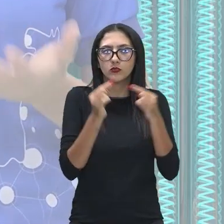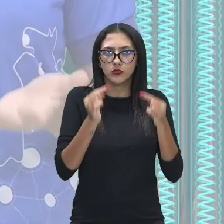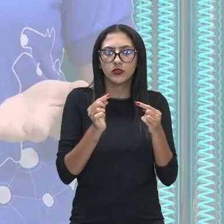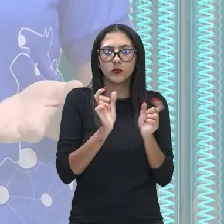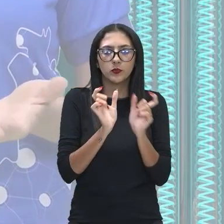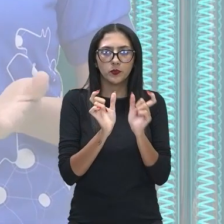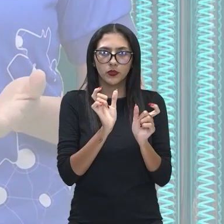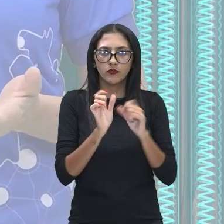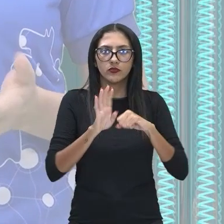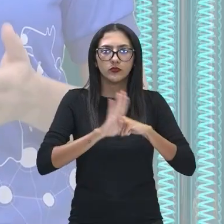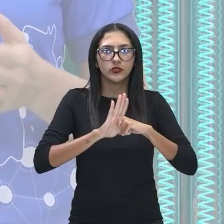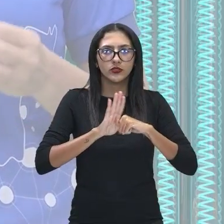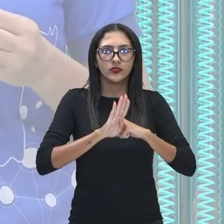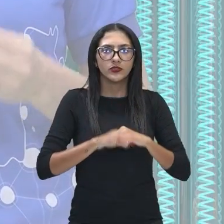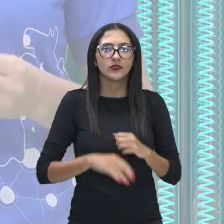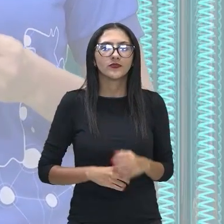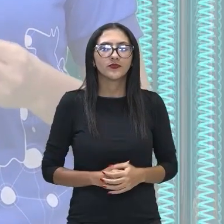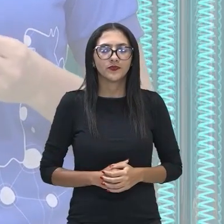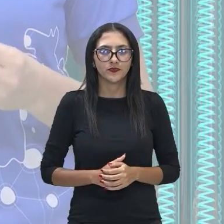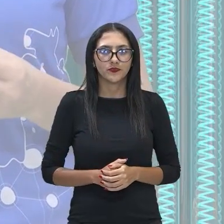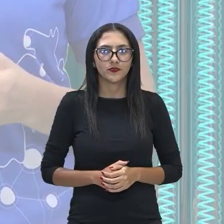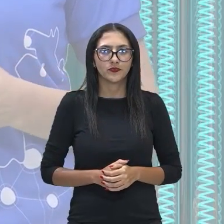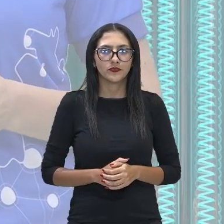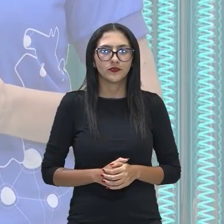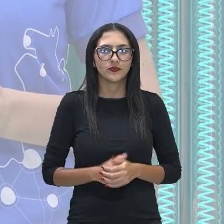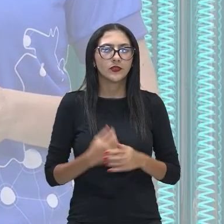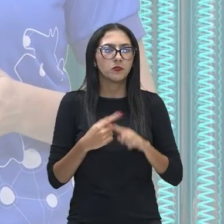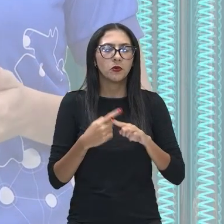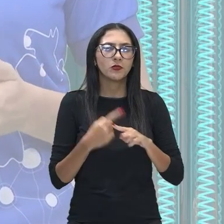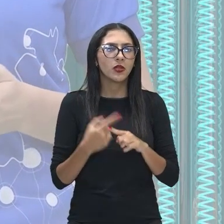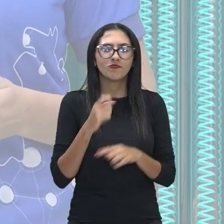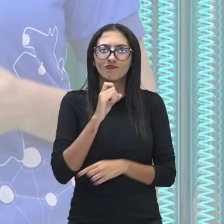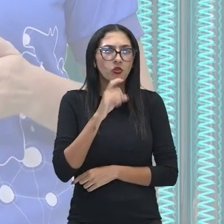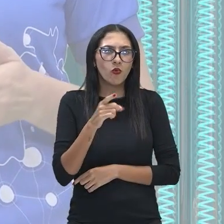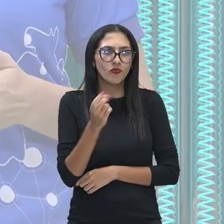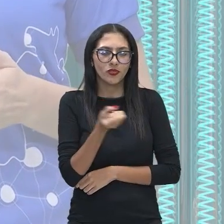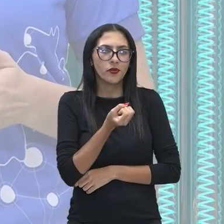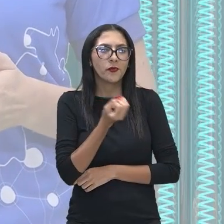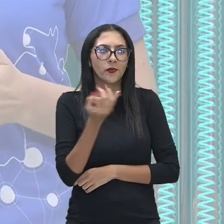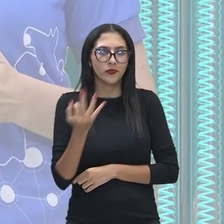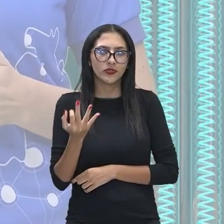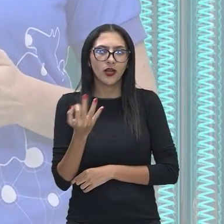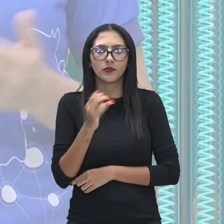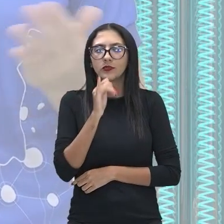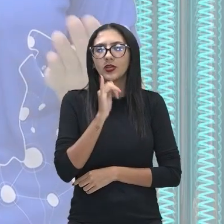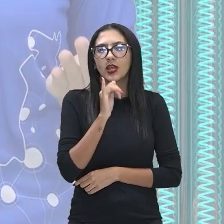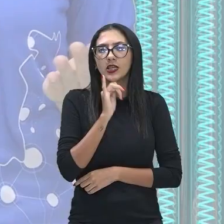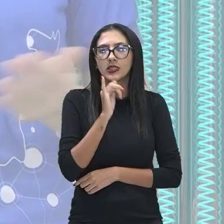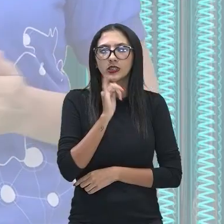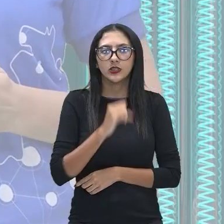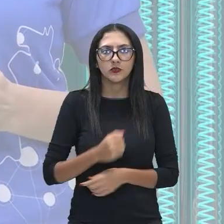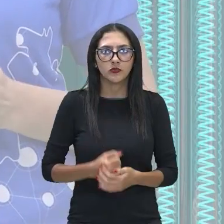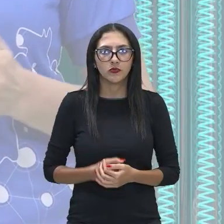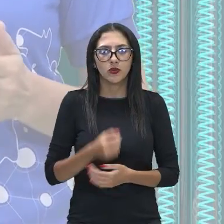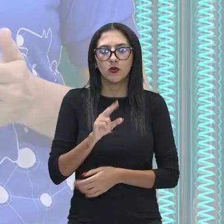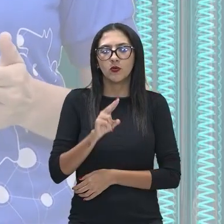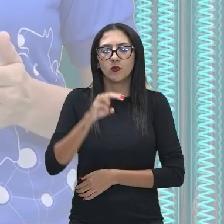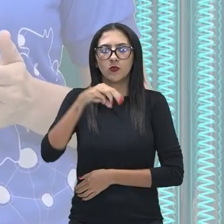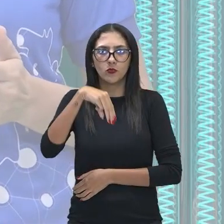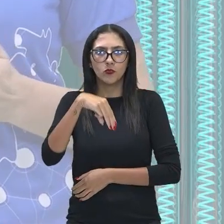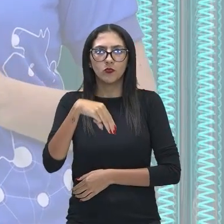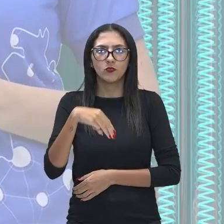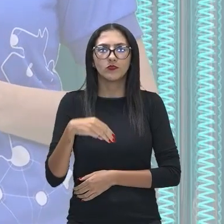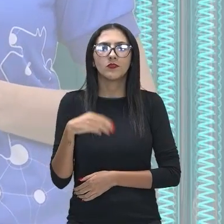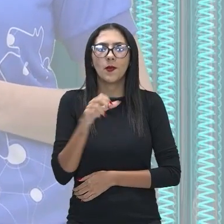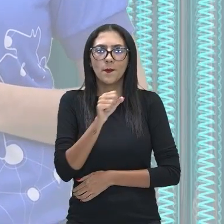nouns. Por quê? Porque a gente não contabiliza, né? Então, um pão, por exemplo, que tinha na nossa lista. Então, a gente não